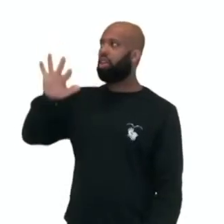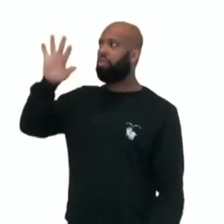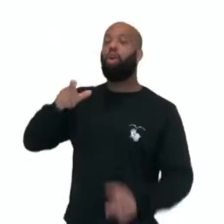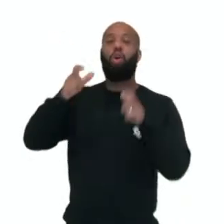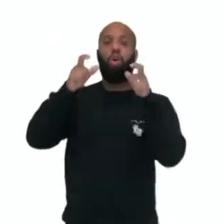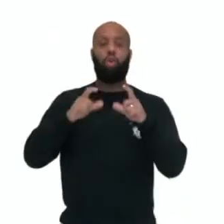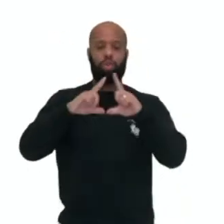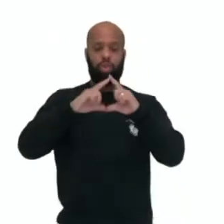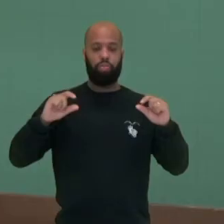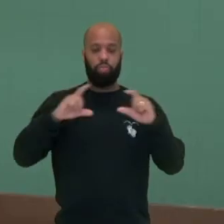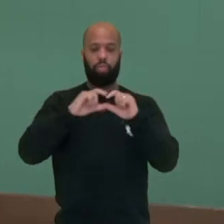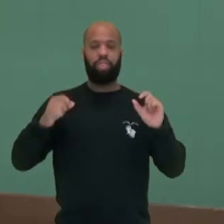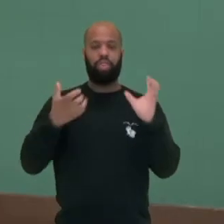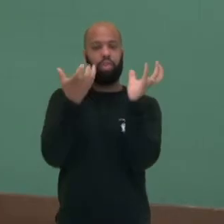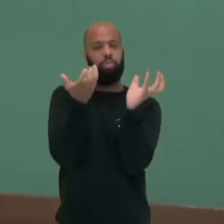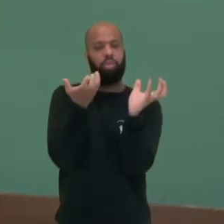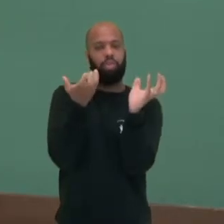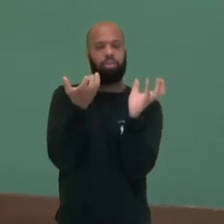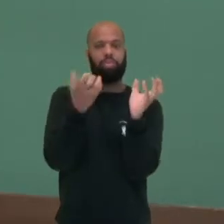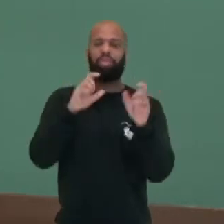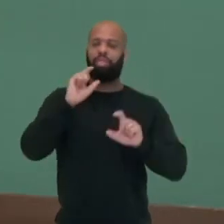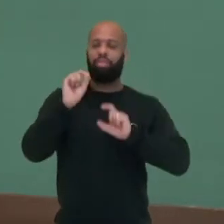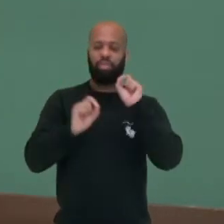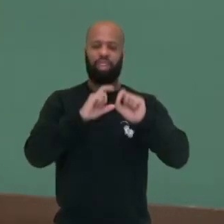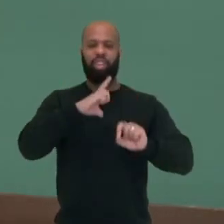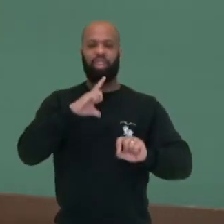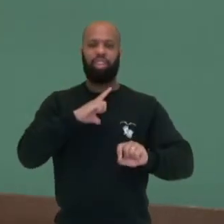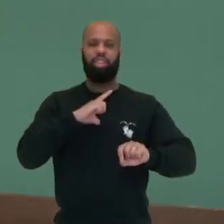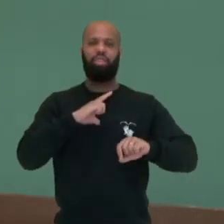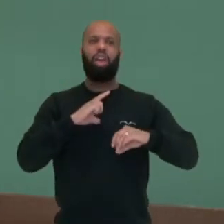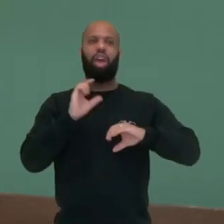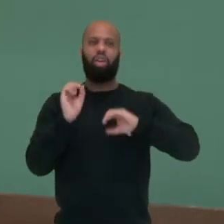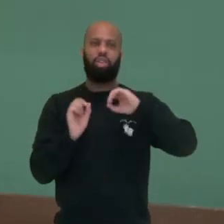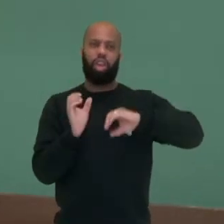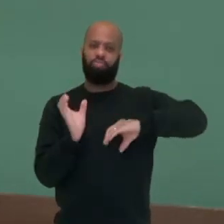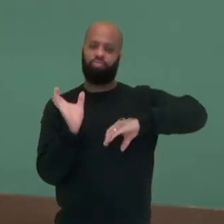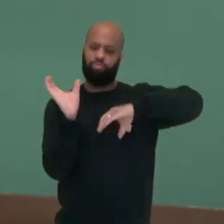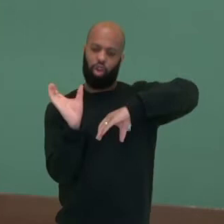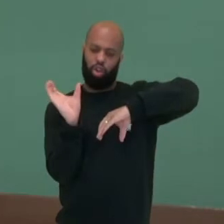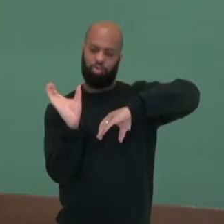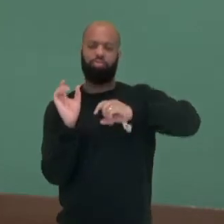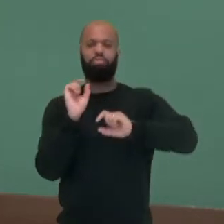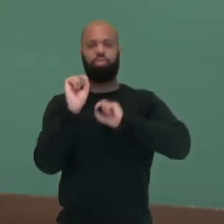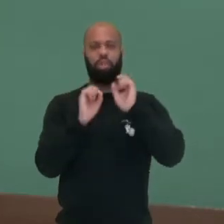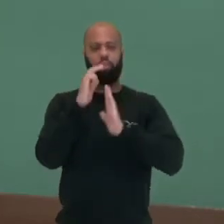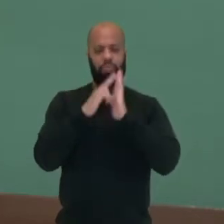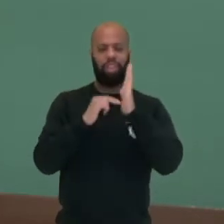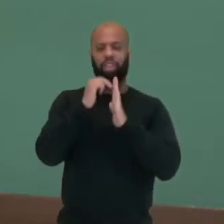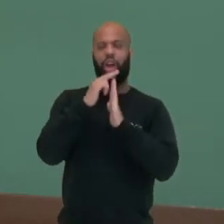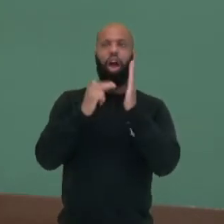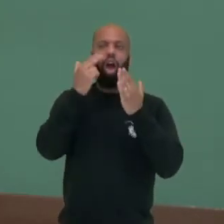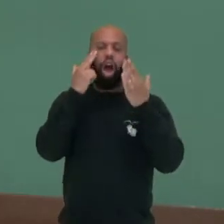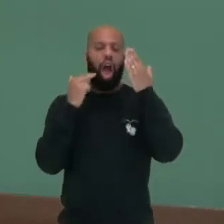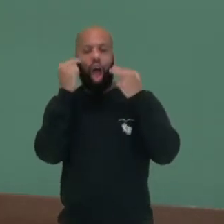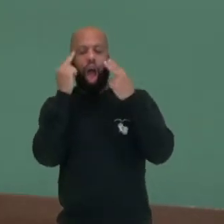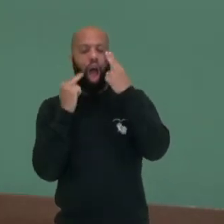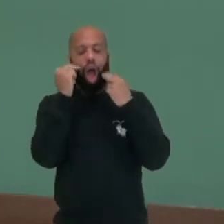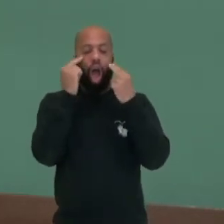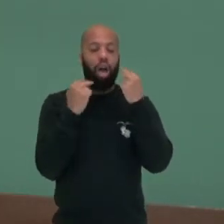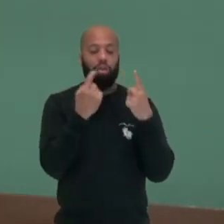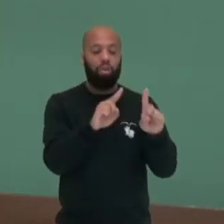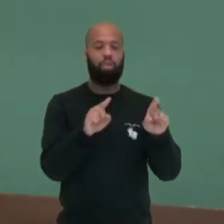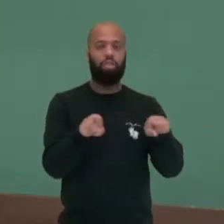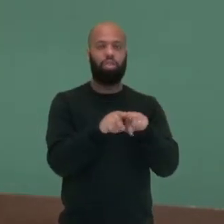Brasília, na Praça dos Três Poderes, jovens pintando o rosto para se manifestarem contra o governo de Fernando Collor